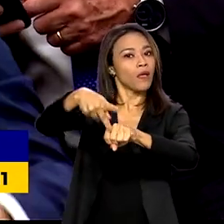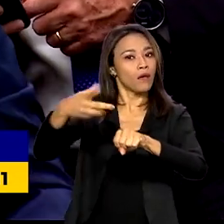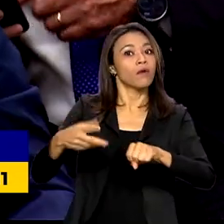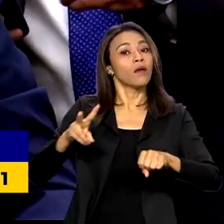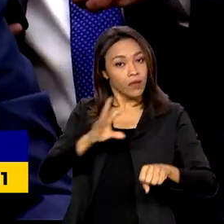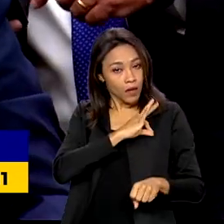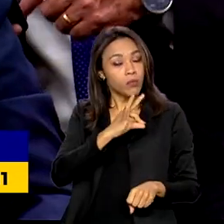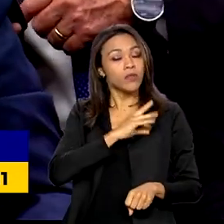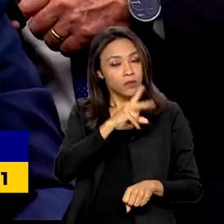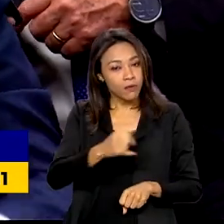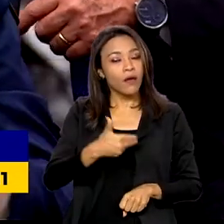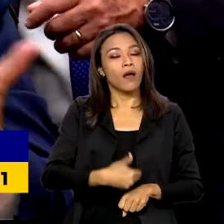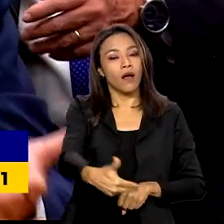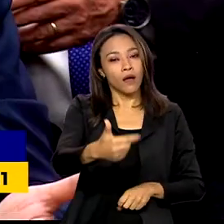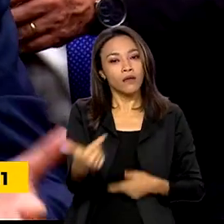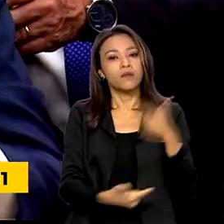Federal vai fazer o seu trabalho sempre